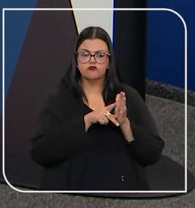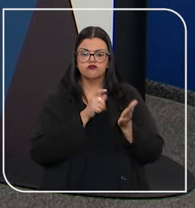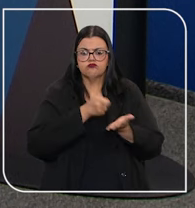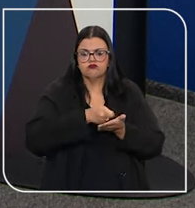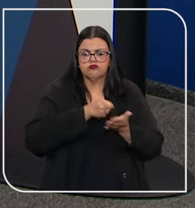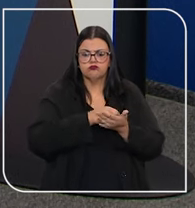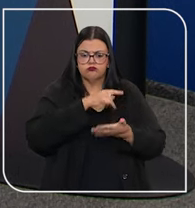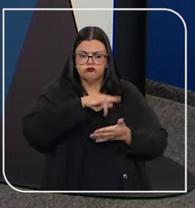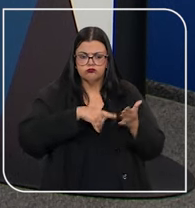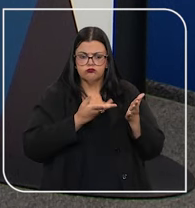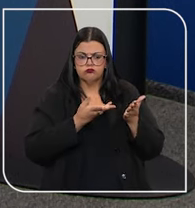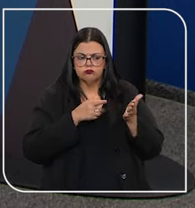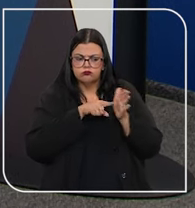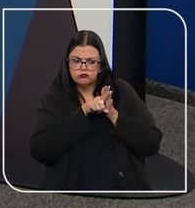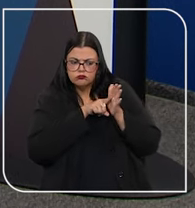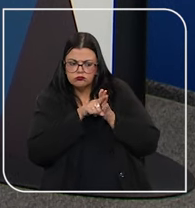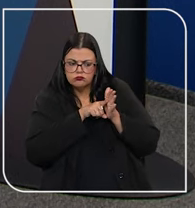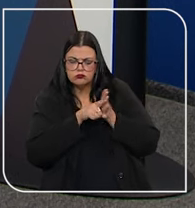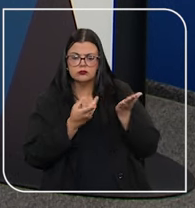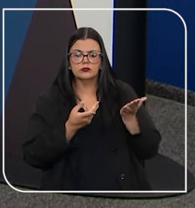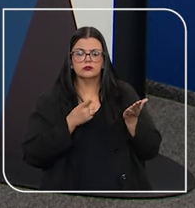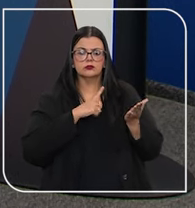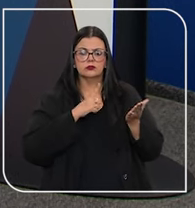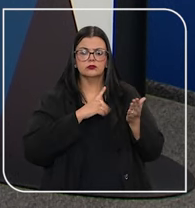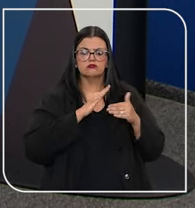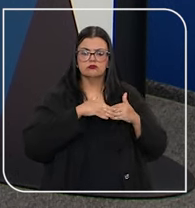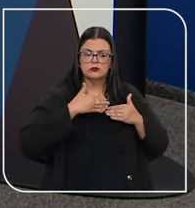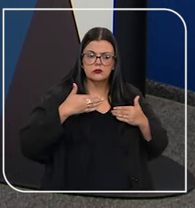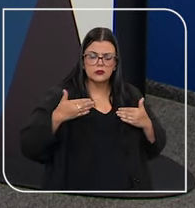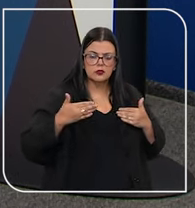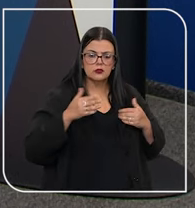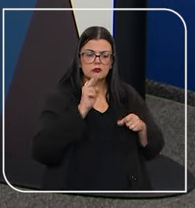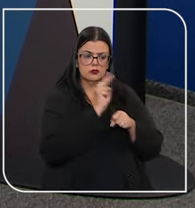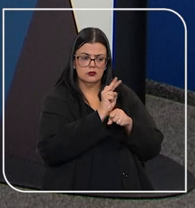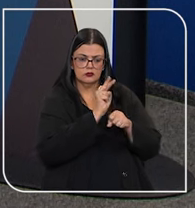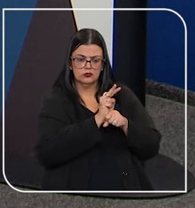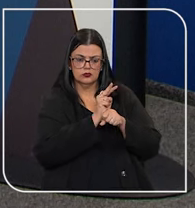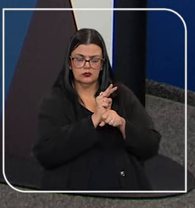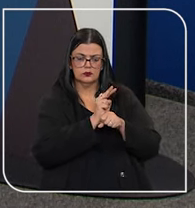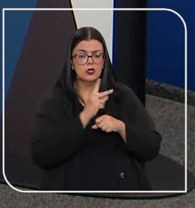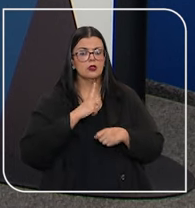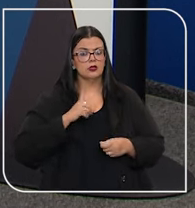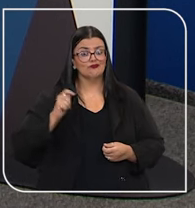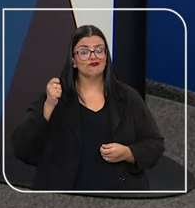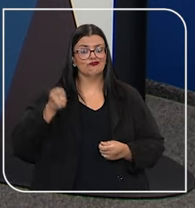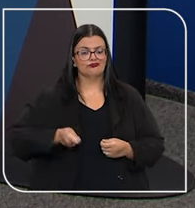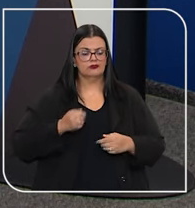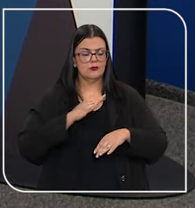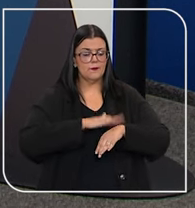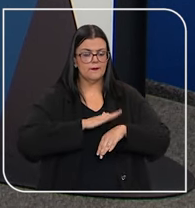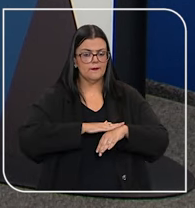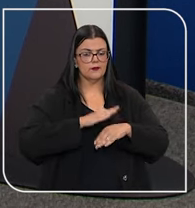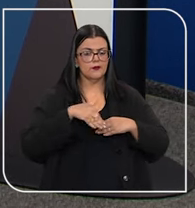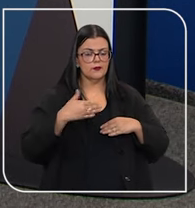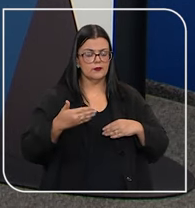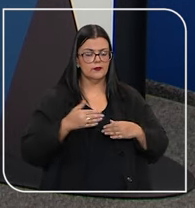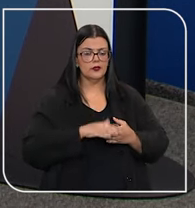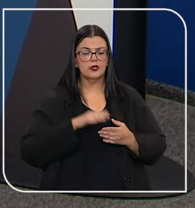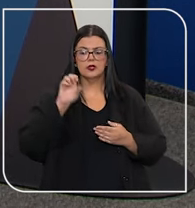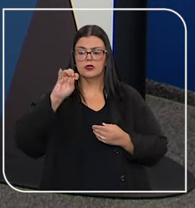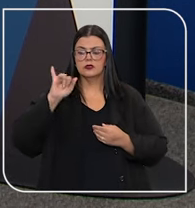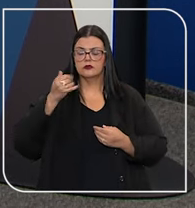criminológico obrigatório para o preso conseguir a Progressão de regime como isso endurece a progressão o